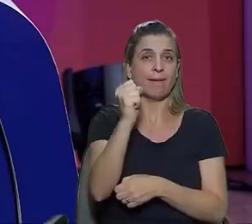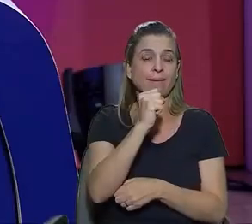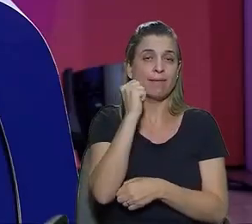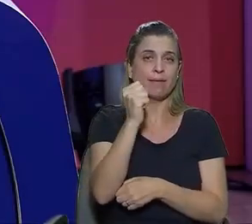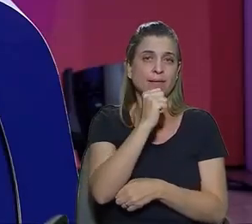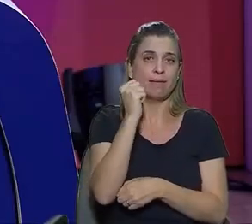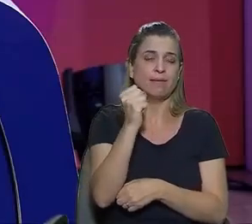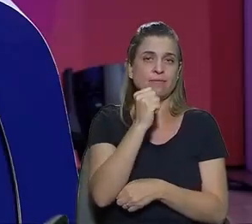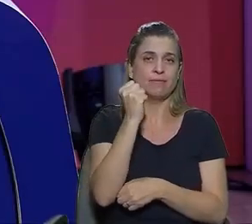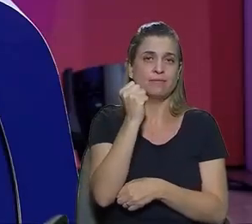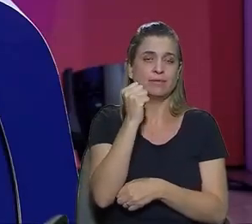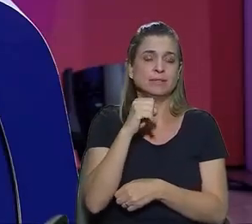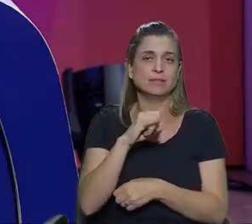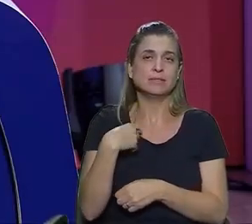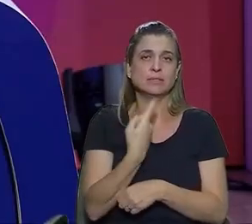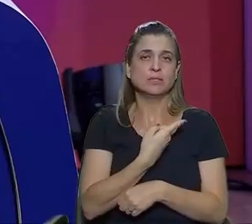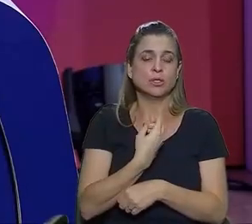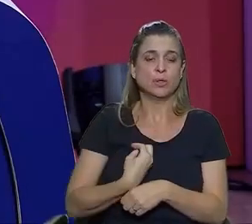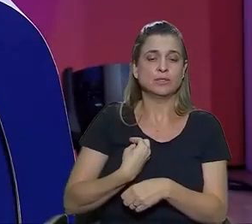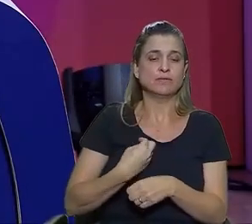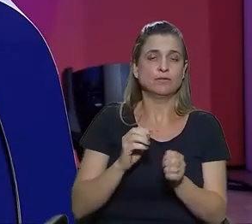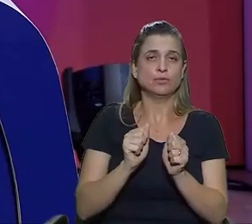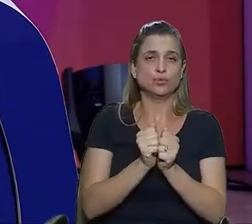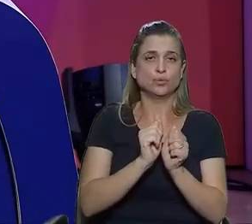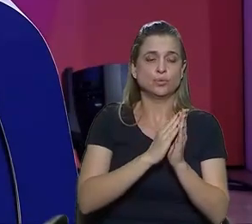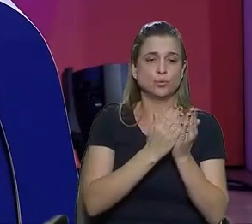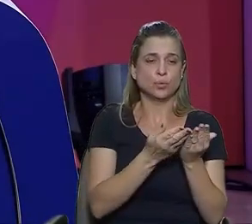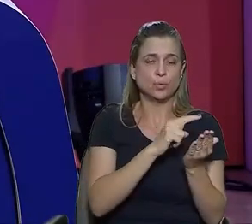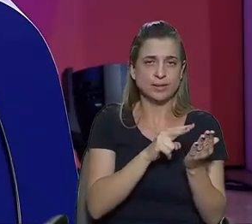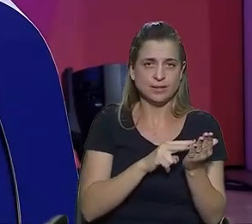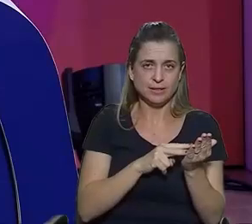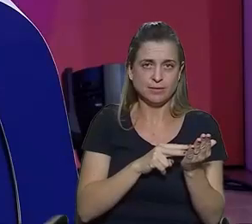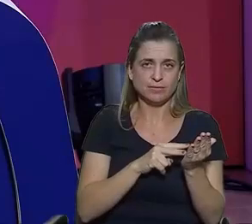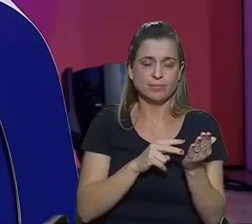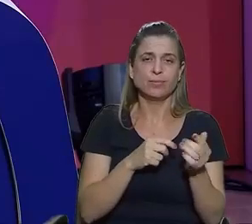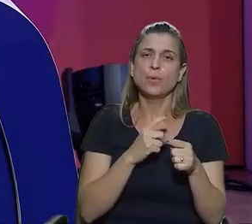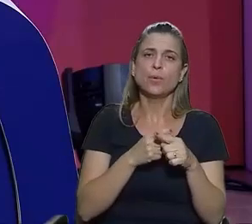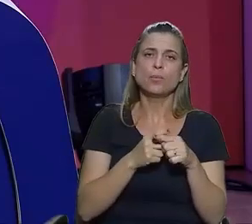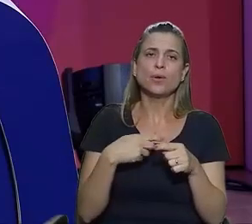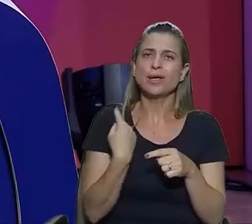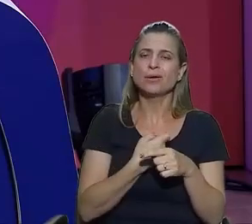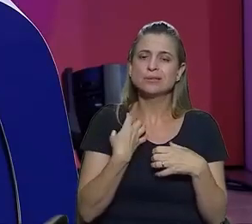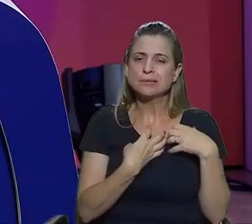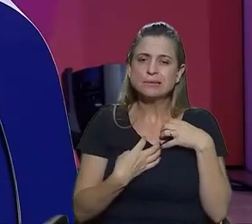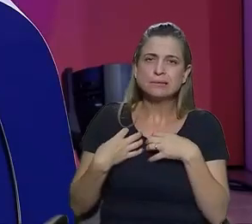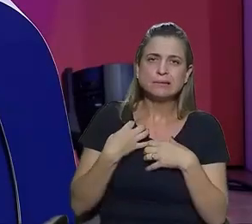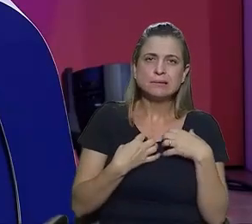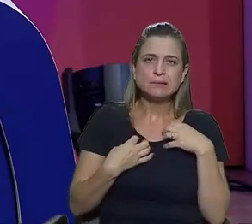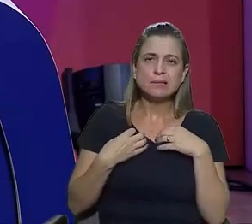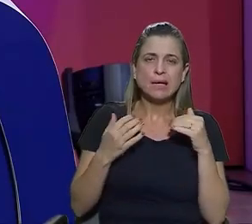os livros, né? É uma escolha porque nós vamos nos incomodar até a hora de nossa morte,